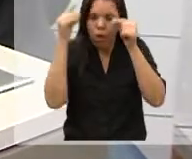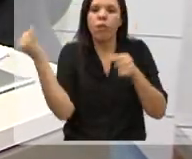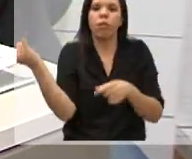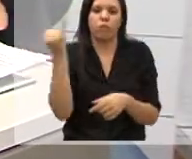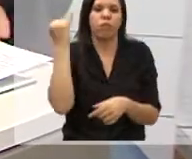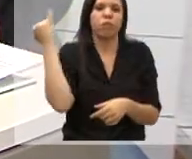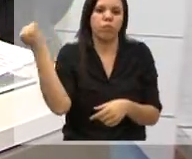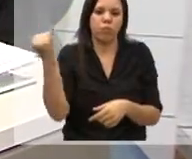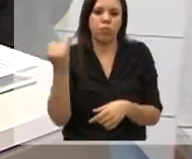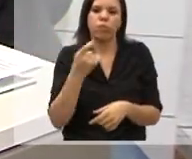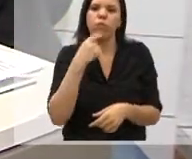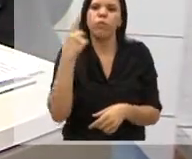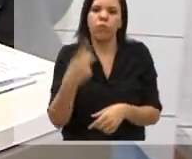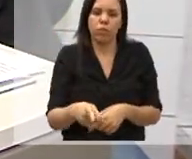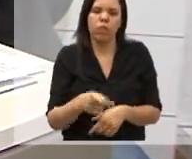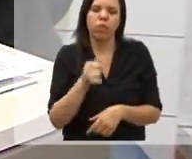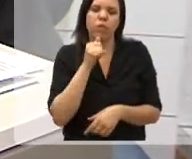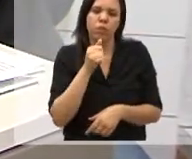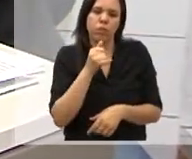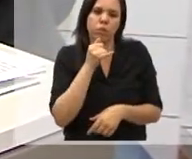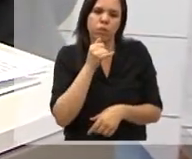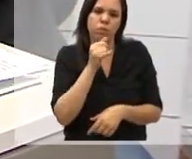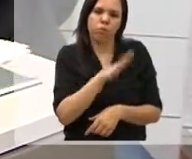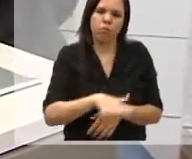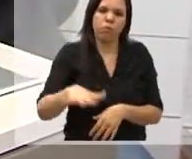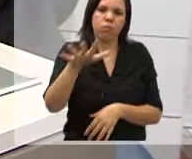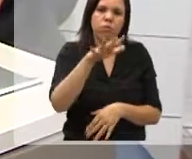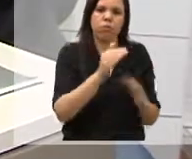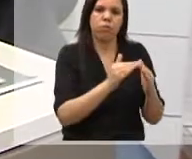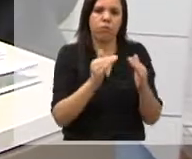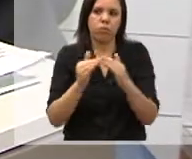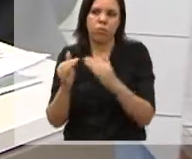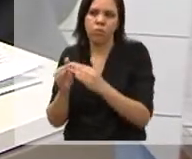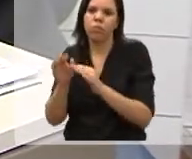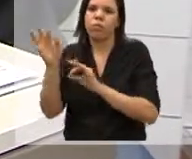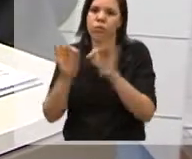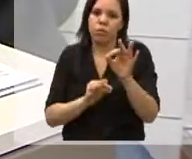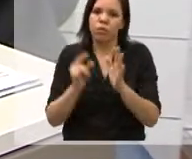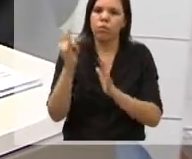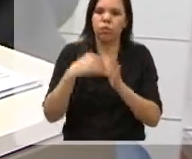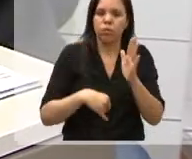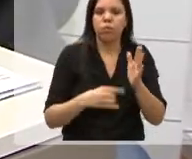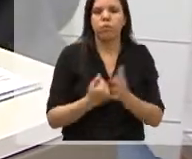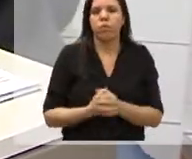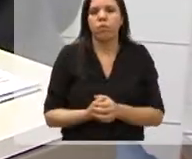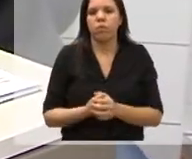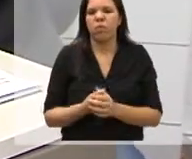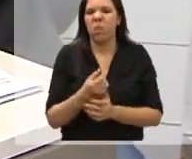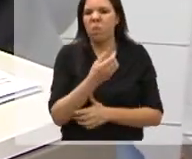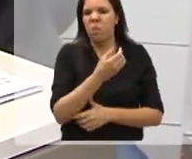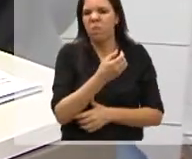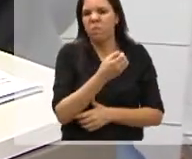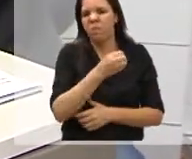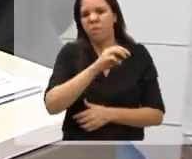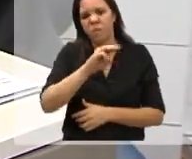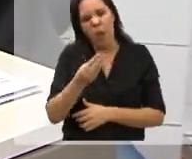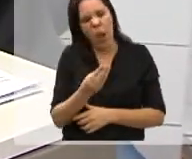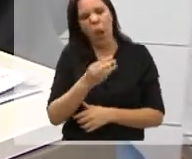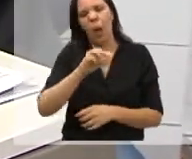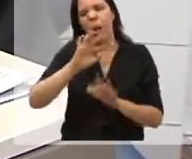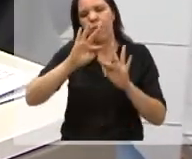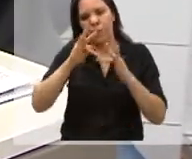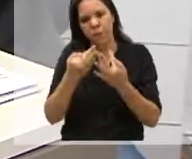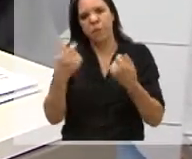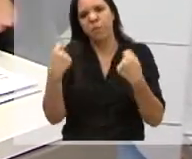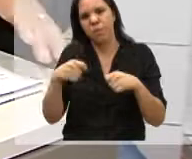importante. Campinas dá esse exemplo no setor da habitação com a regularização fundiária. São centenas e centenas de famílias